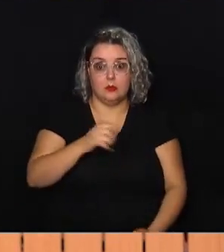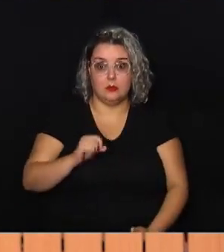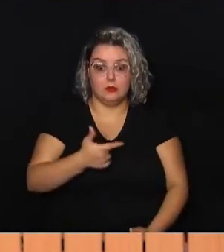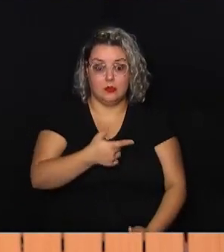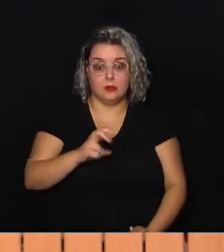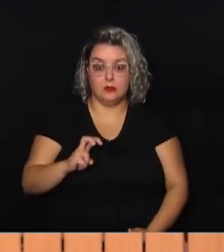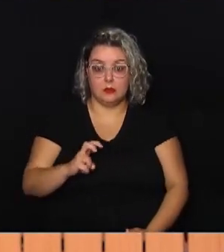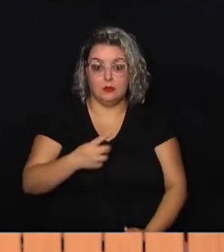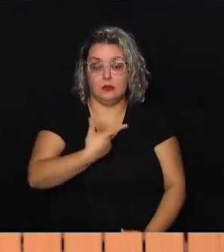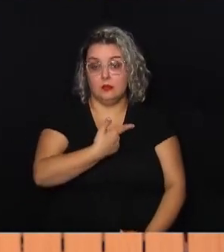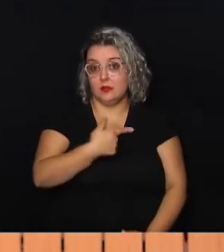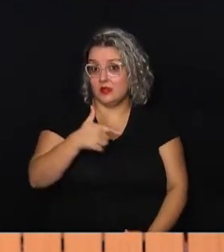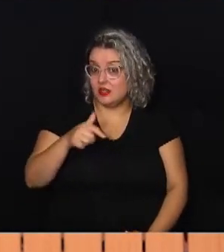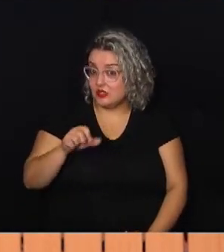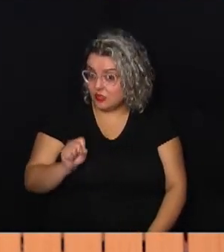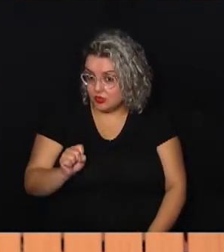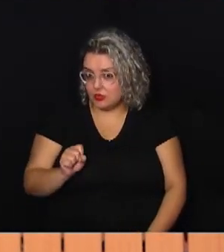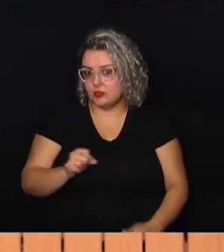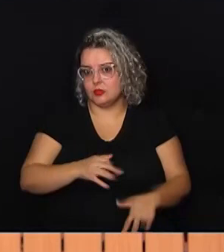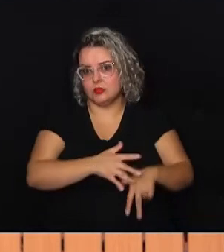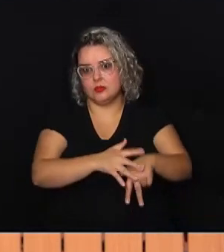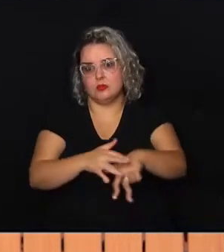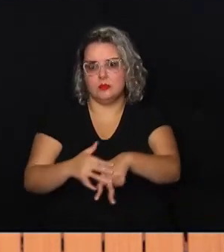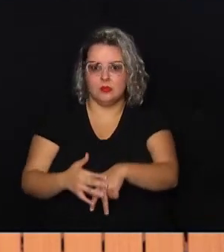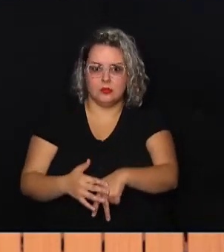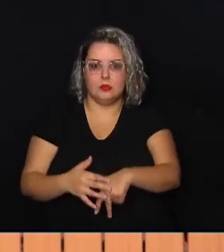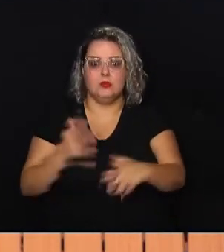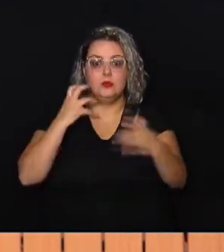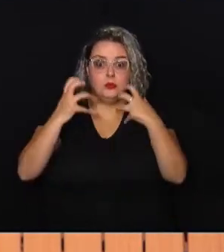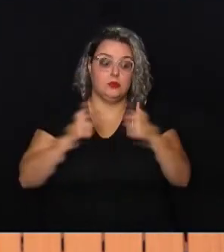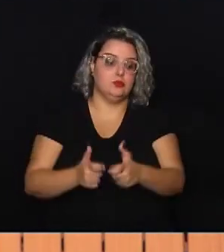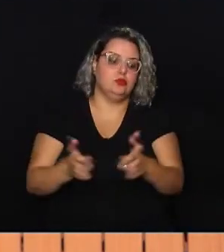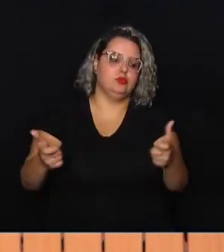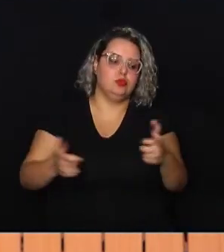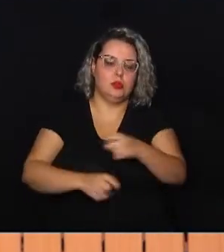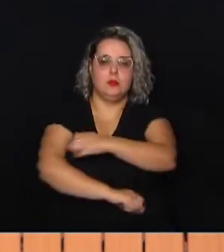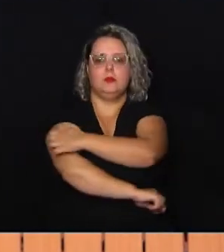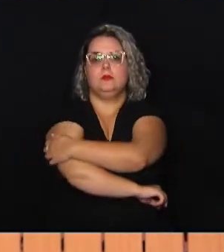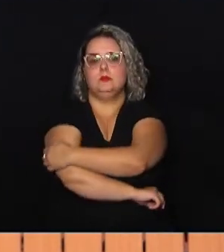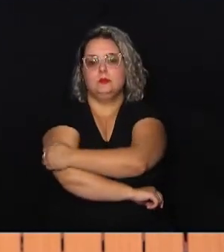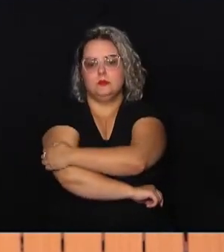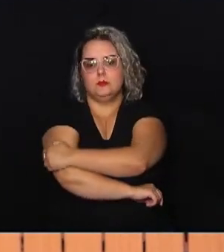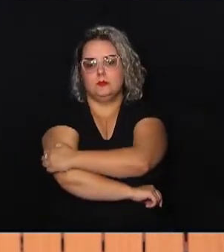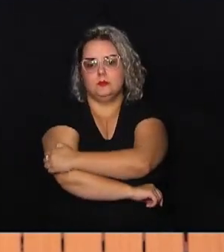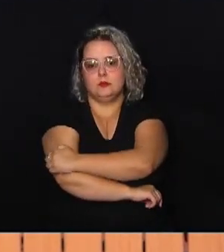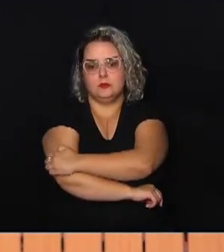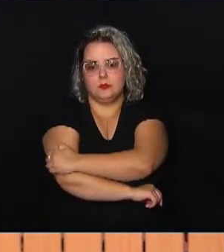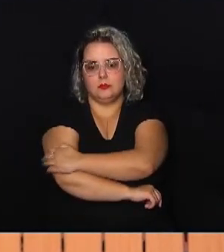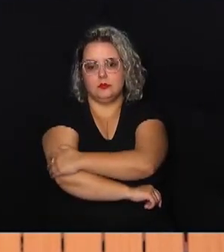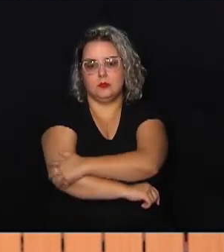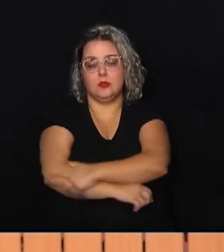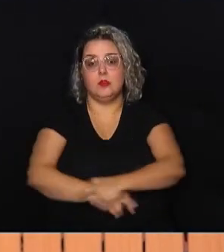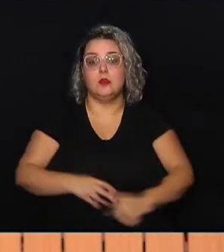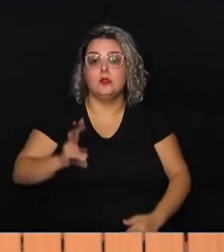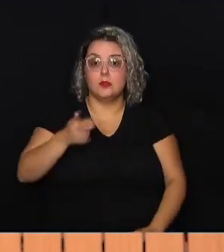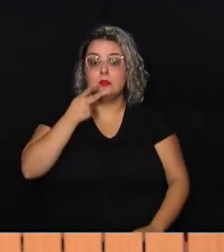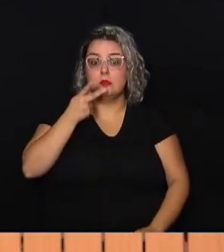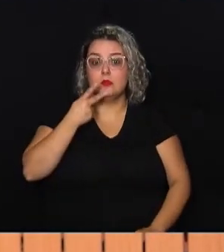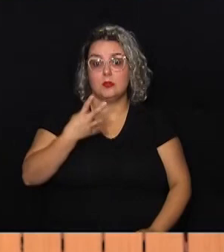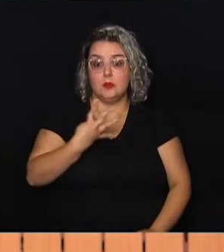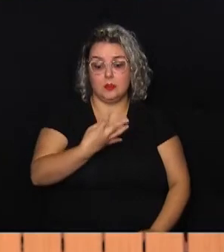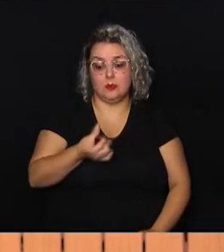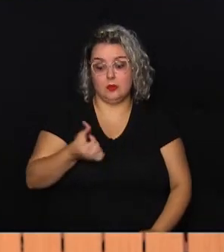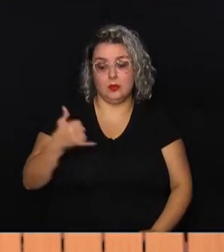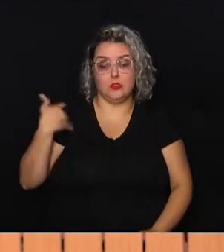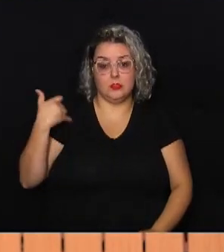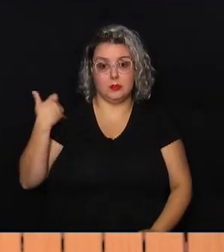25, 28, é óbvio que o nível de tensão sobe. Então, eu sempre falo, tenho 46 anos de